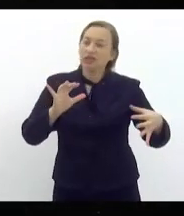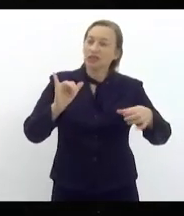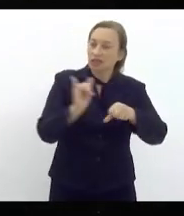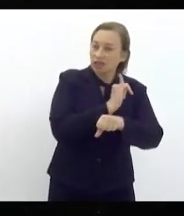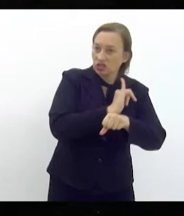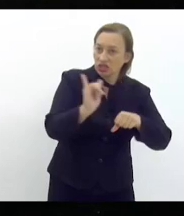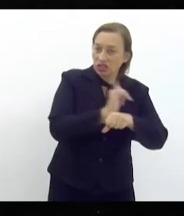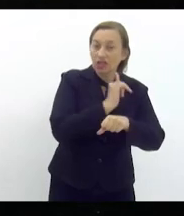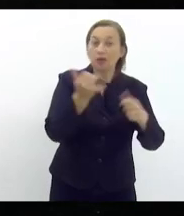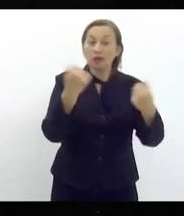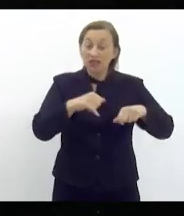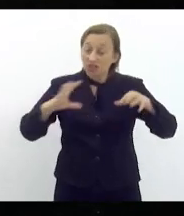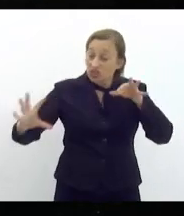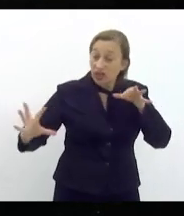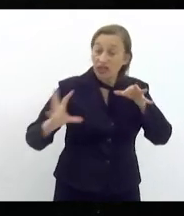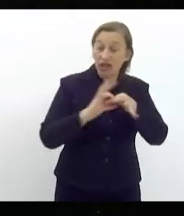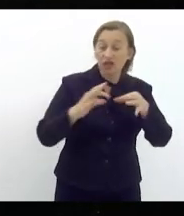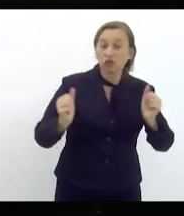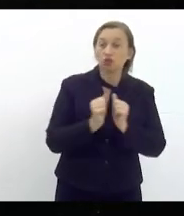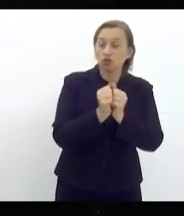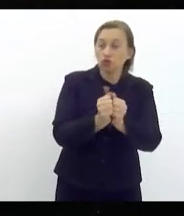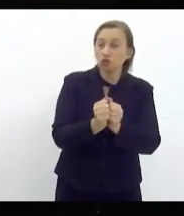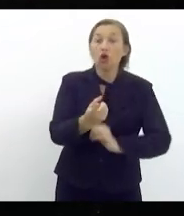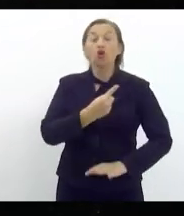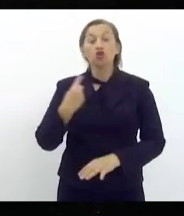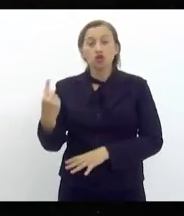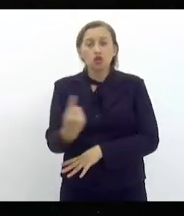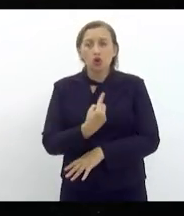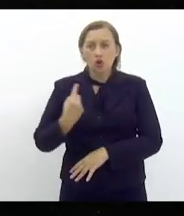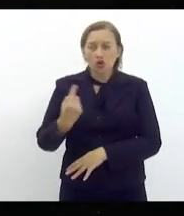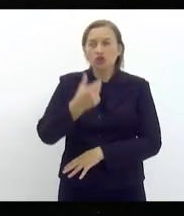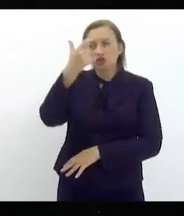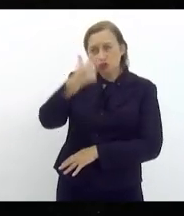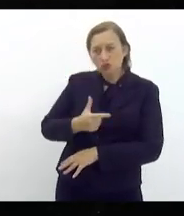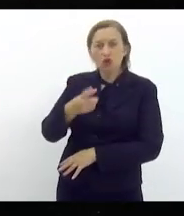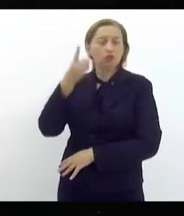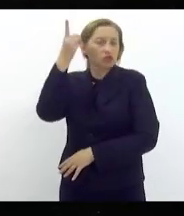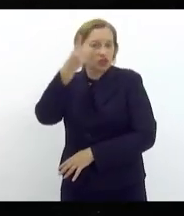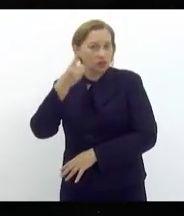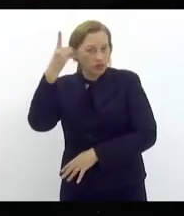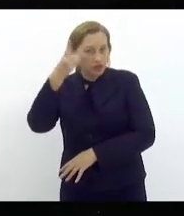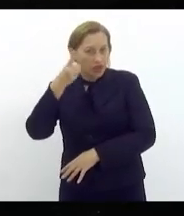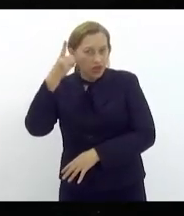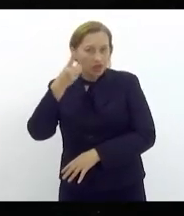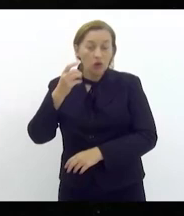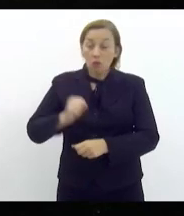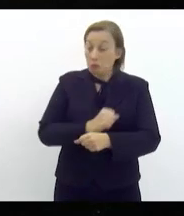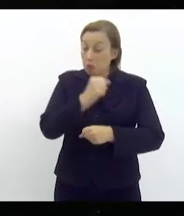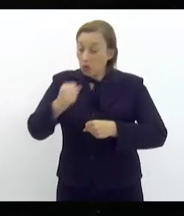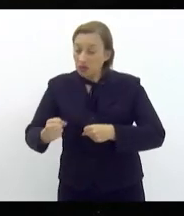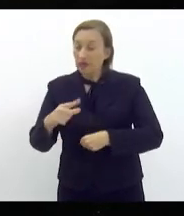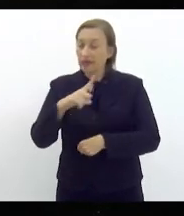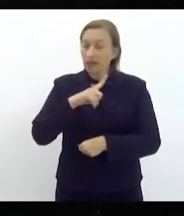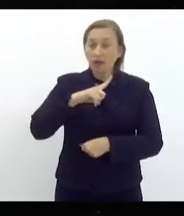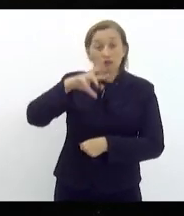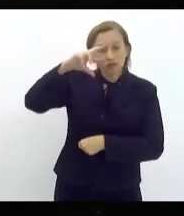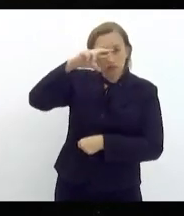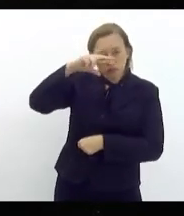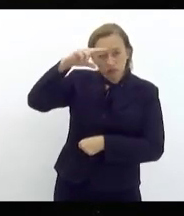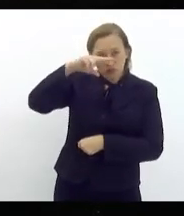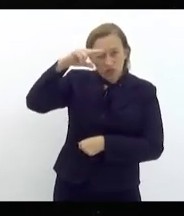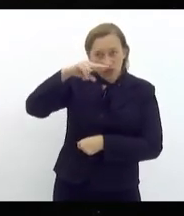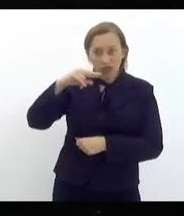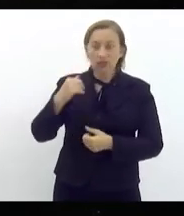essa Casa Legislativa. Então, cabe a nós, enquanto poder fiscalizador, de garantir aqui a